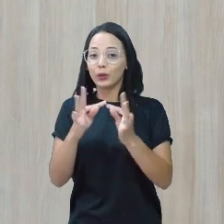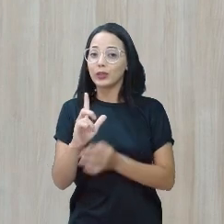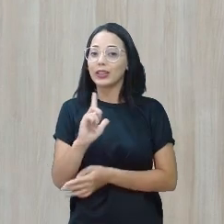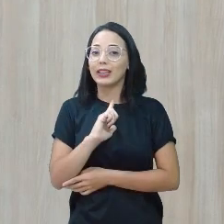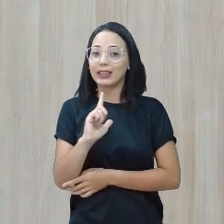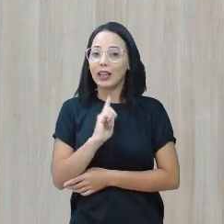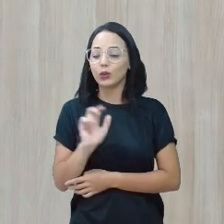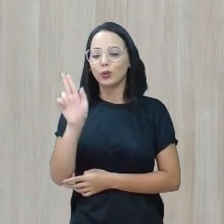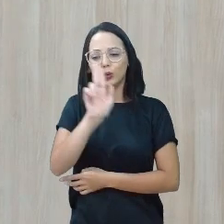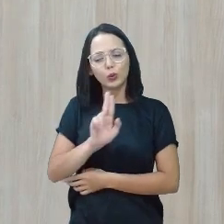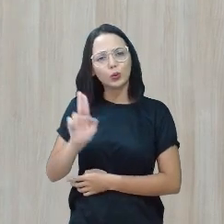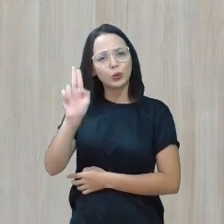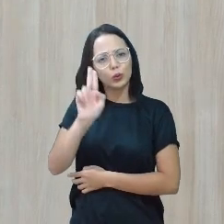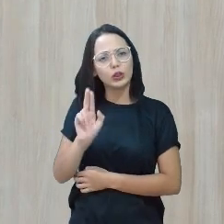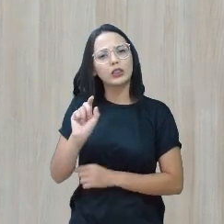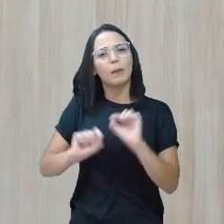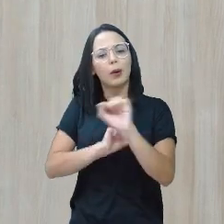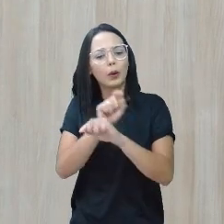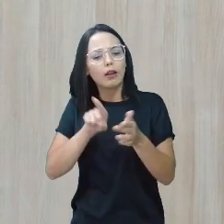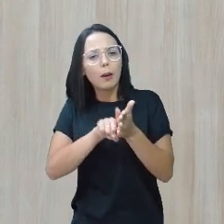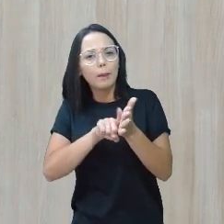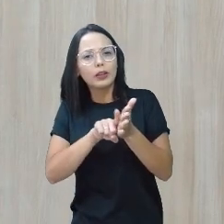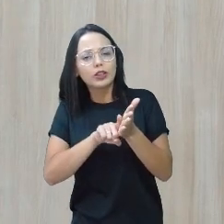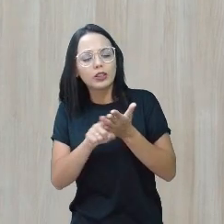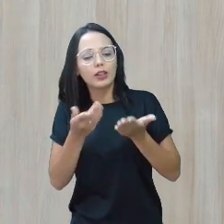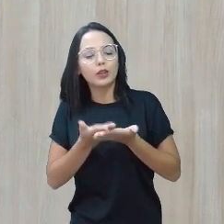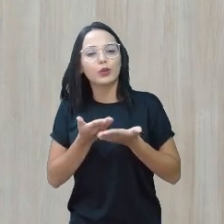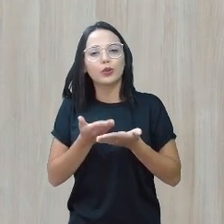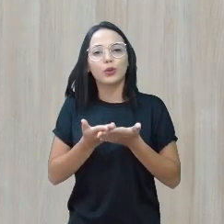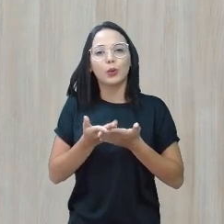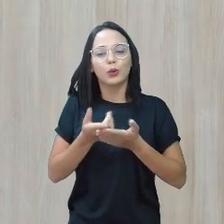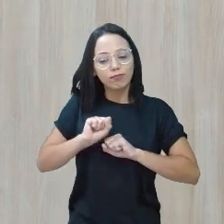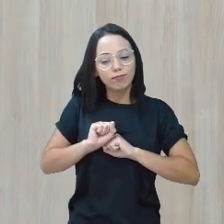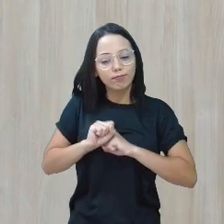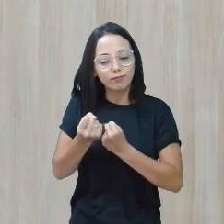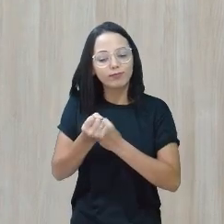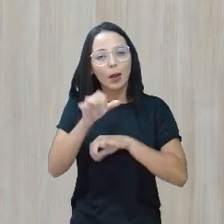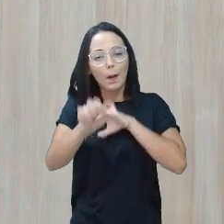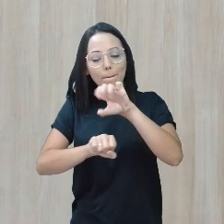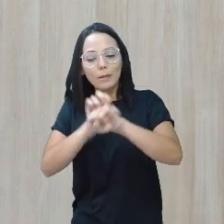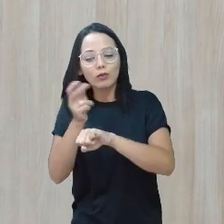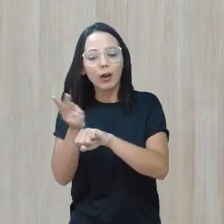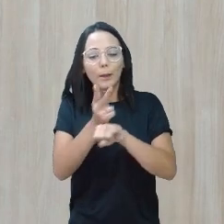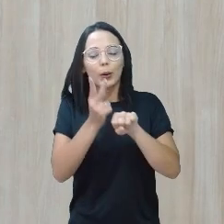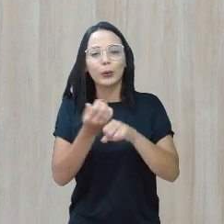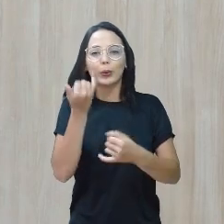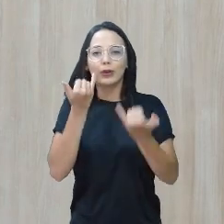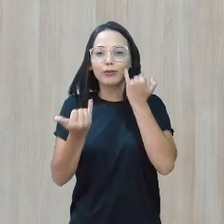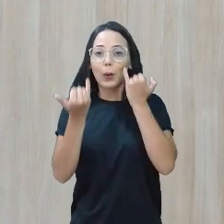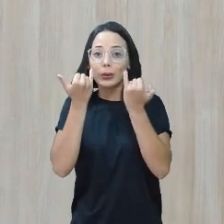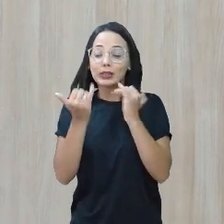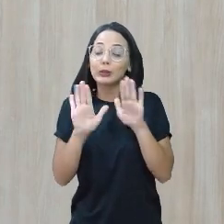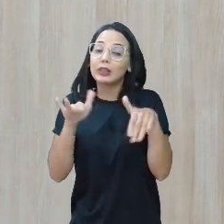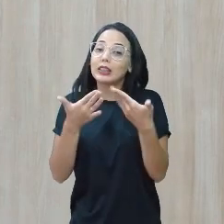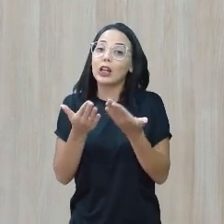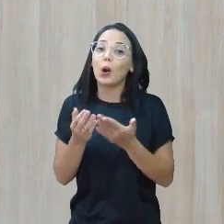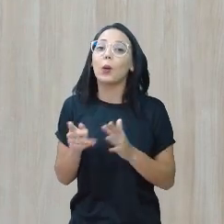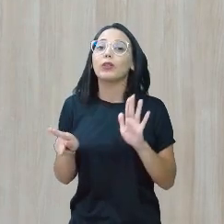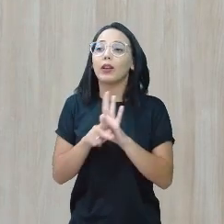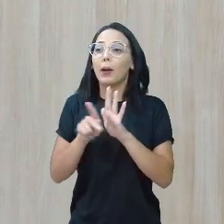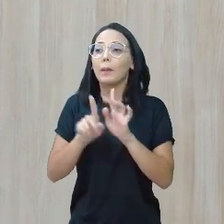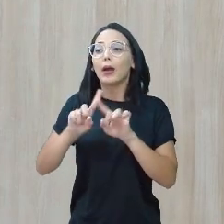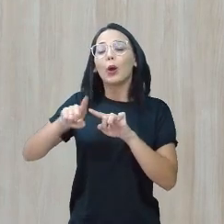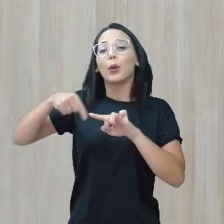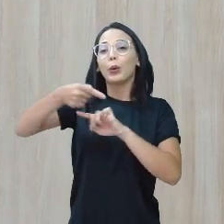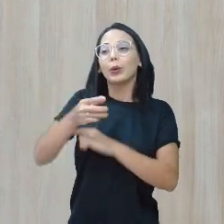tem. Utilizem isso para pesquisa, para estudo, se esforcem e busquem essas informações e quem sabe a gente traz uma